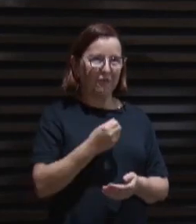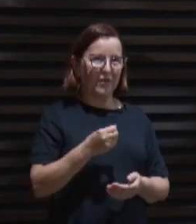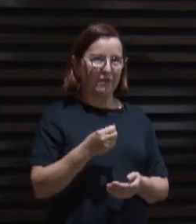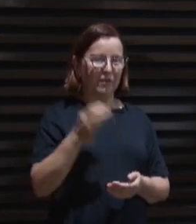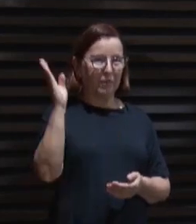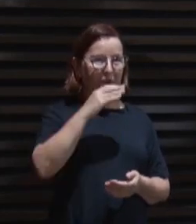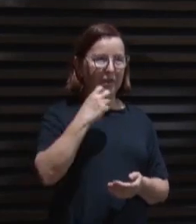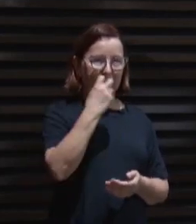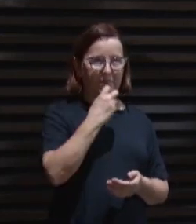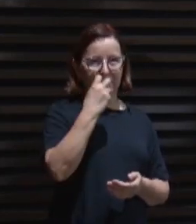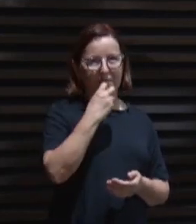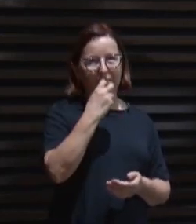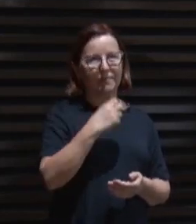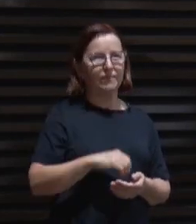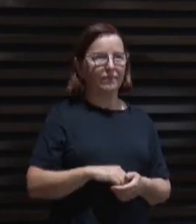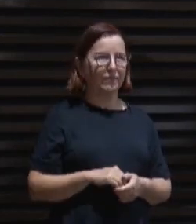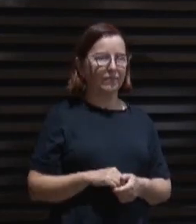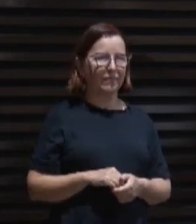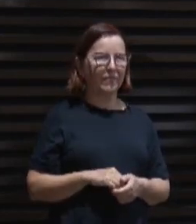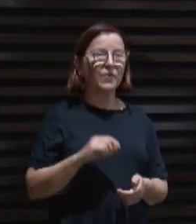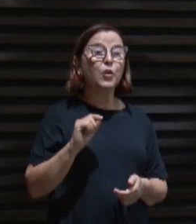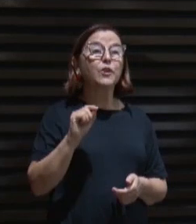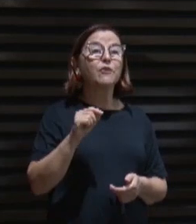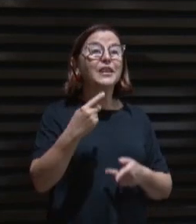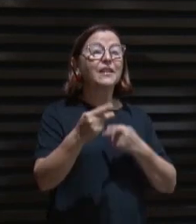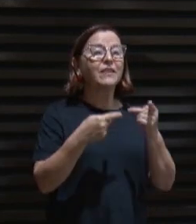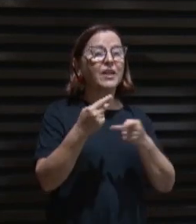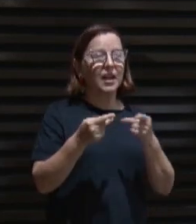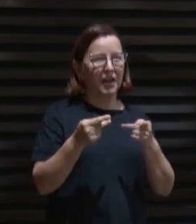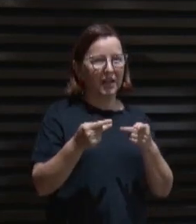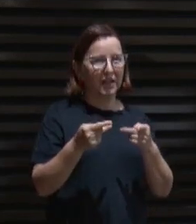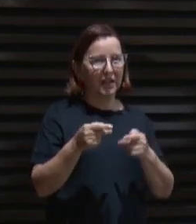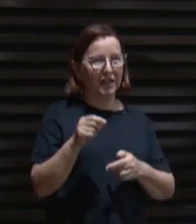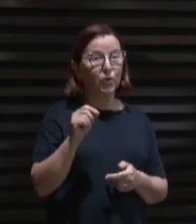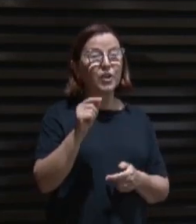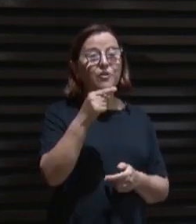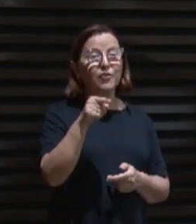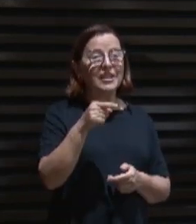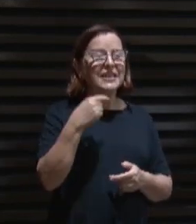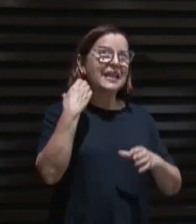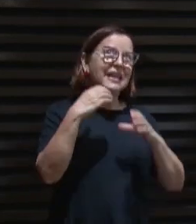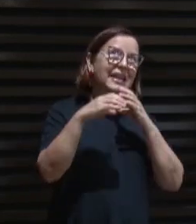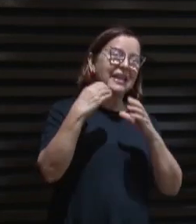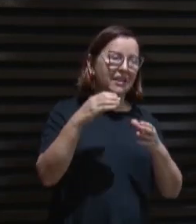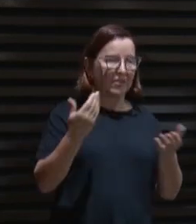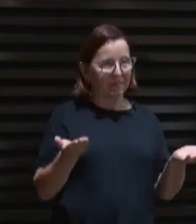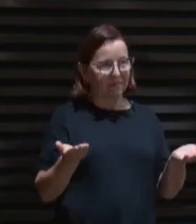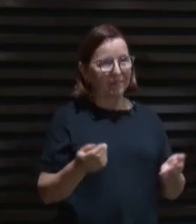boca. O que você está falando? O que você está cantando?